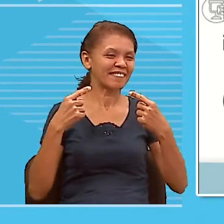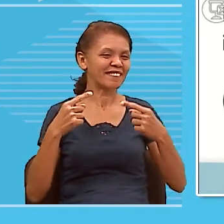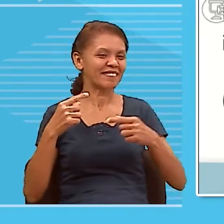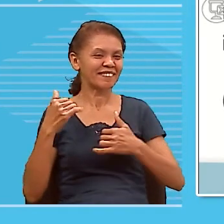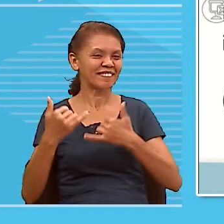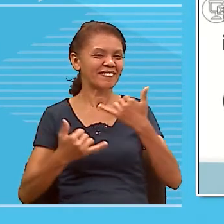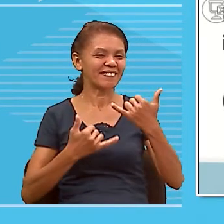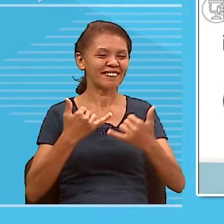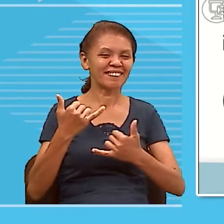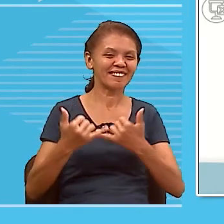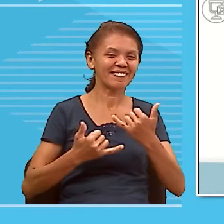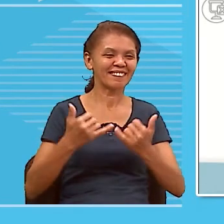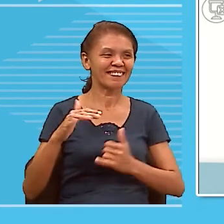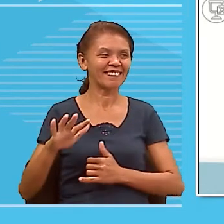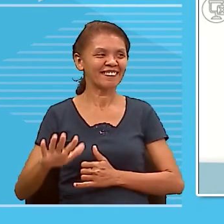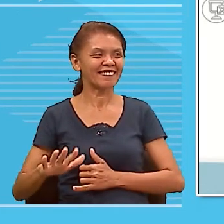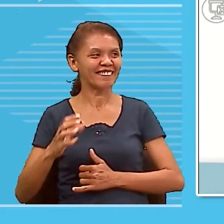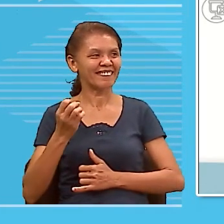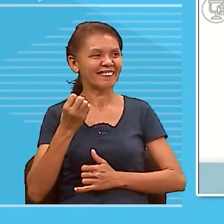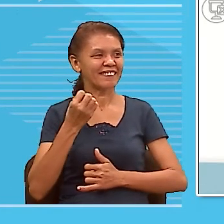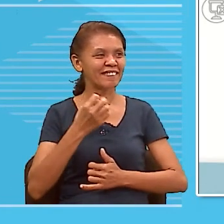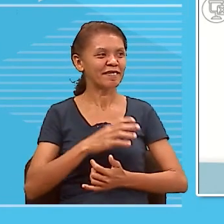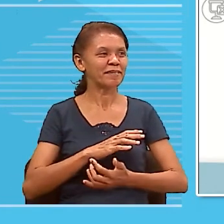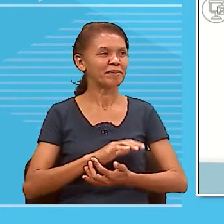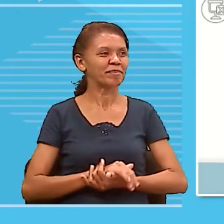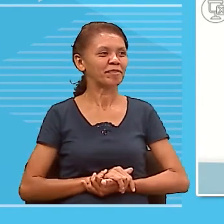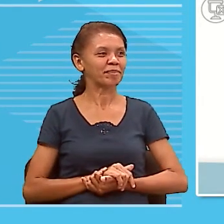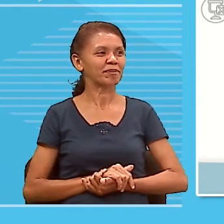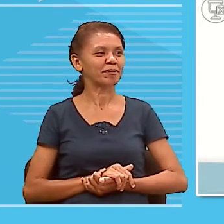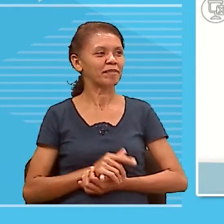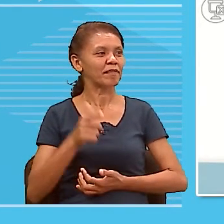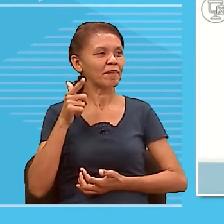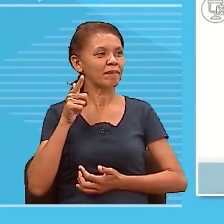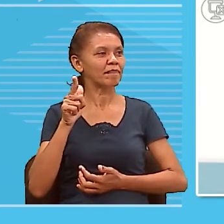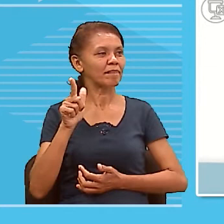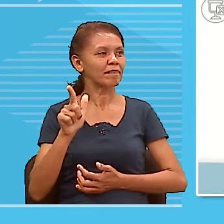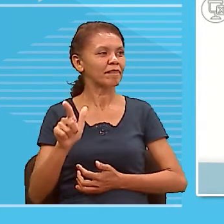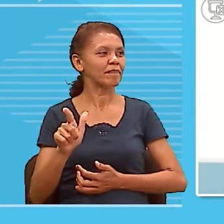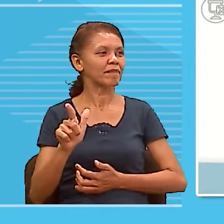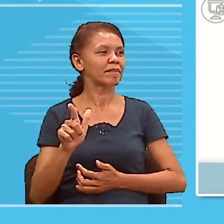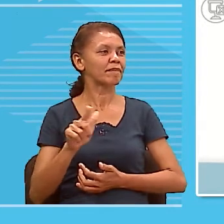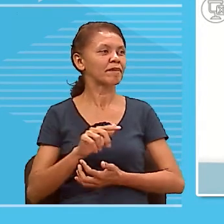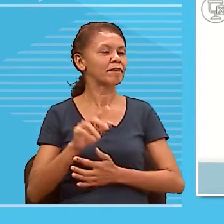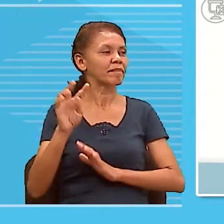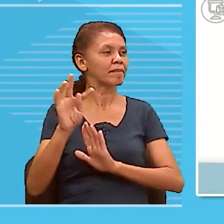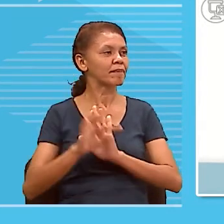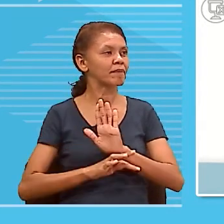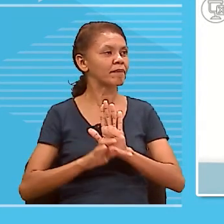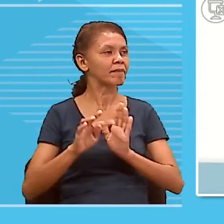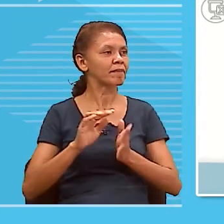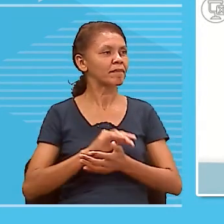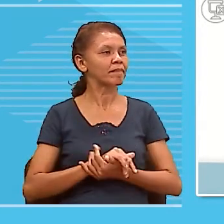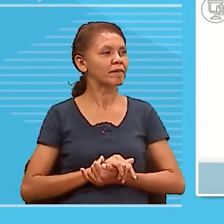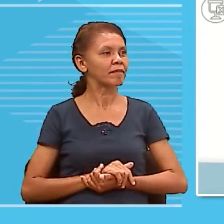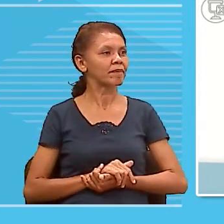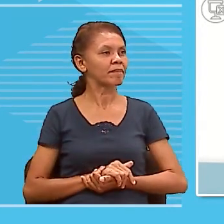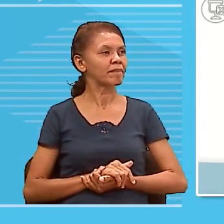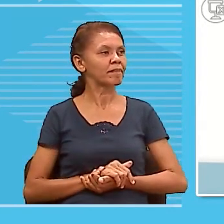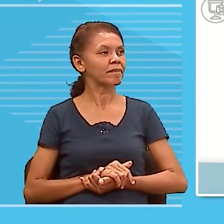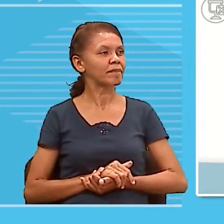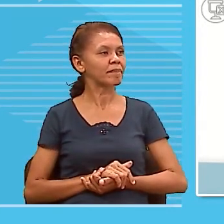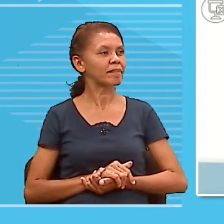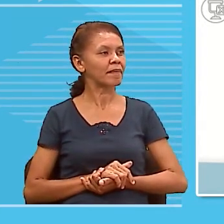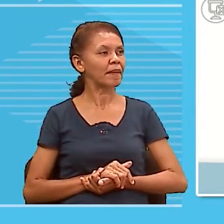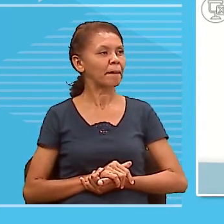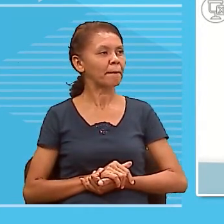como é bom como é bom continuando ainda menina minha menina faz favor de entrar